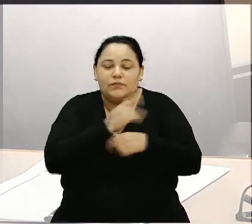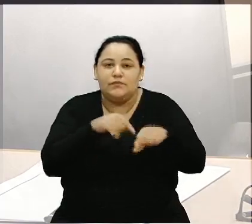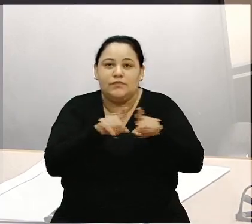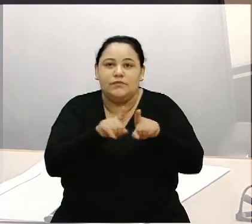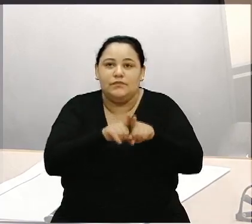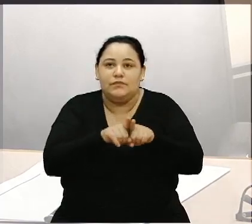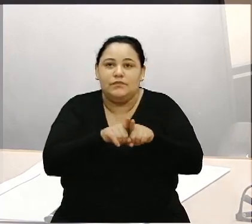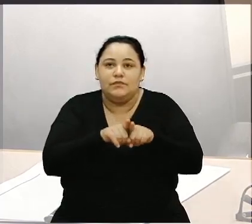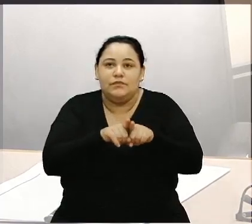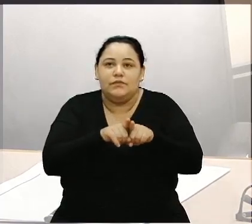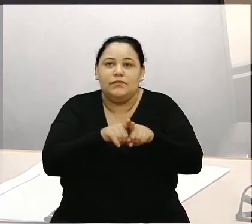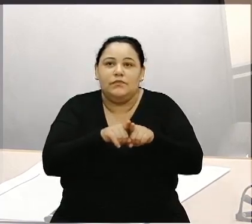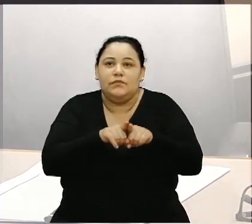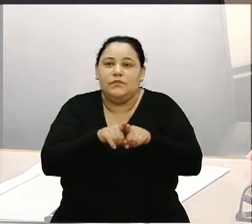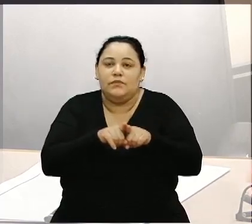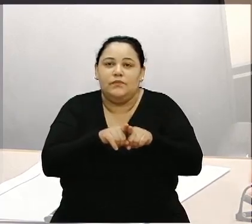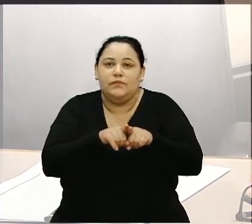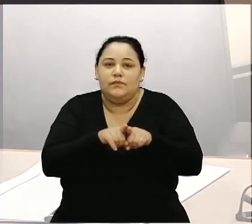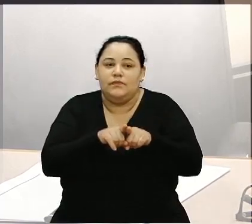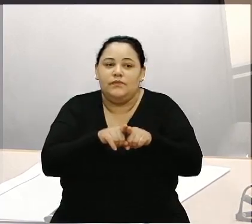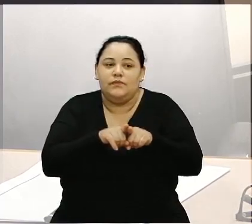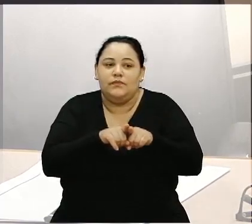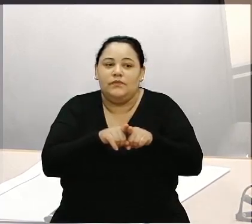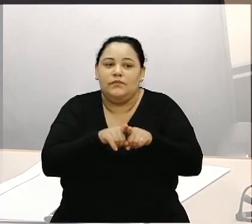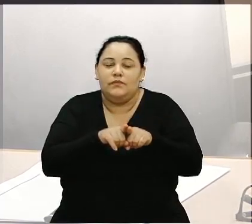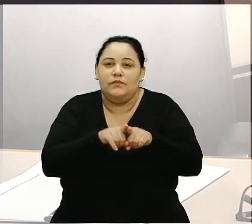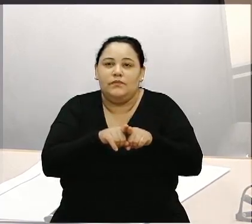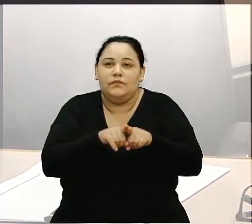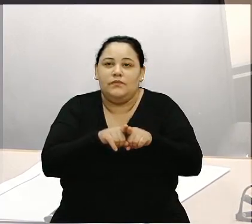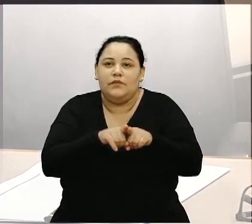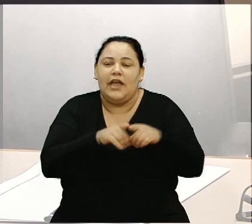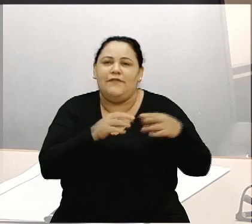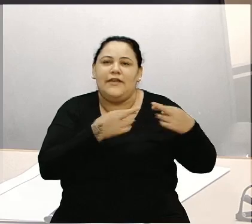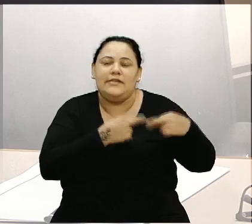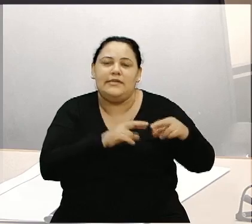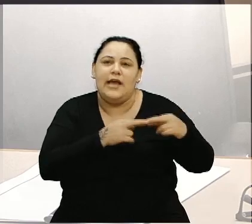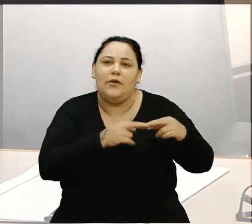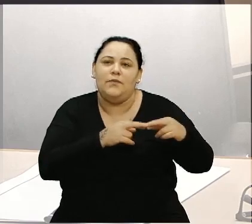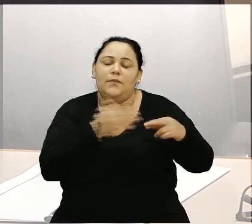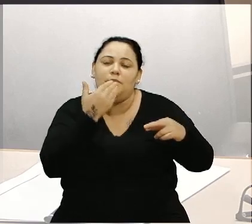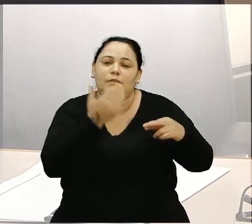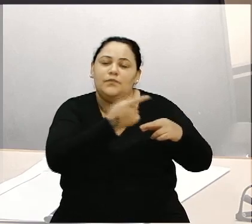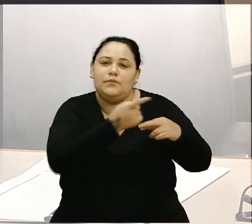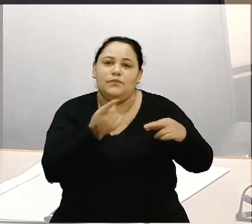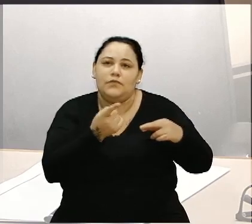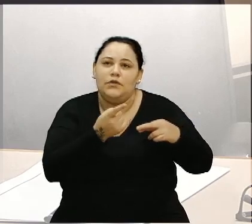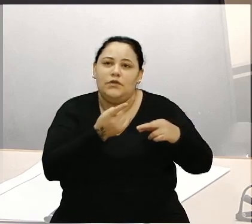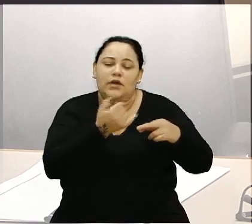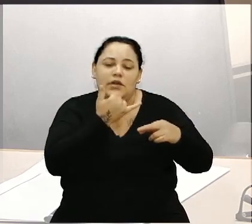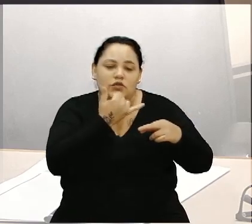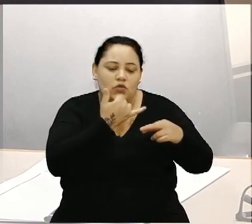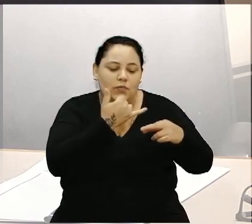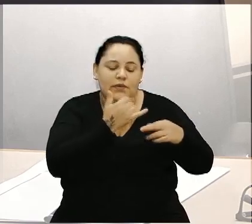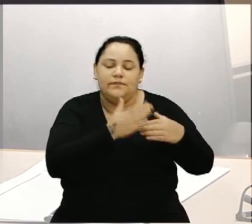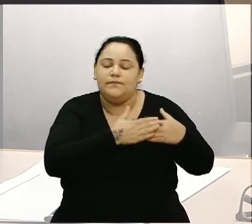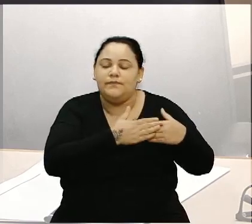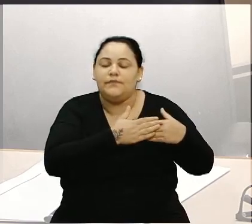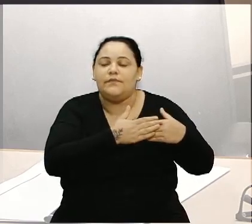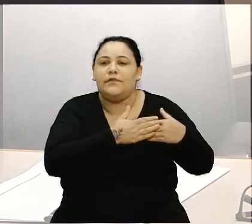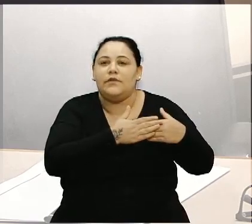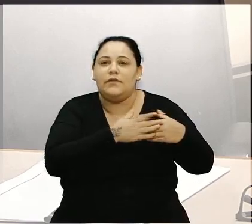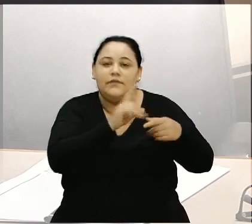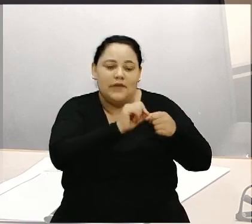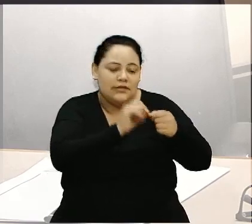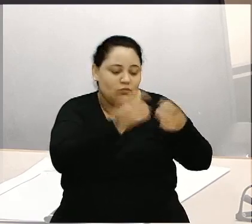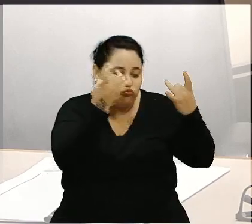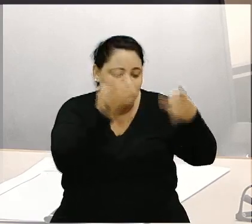Sim, também, pode ser possível que sim, né? Mas eu peço para que as pessoas filtrem as suas doações e não façam